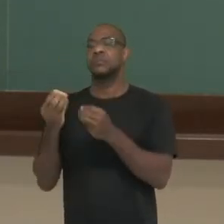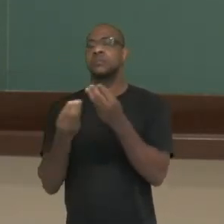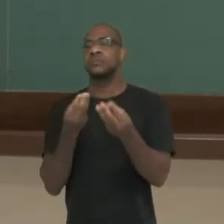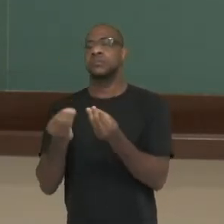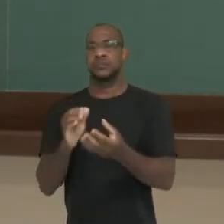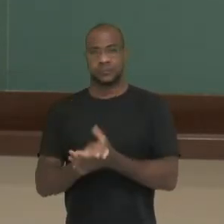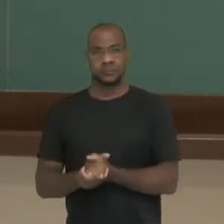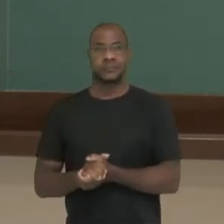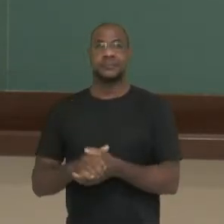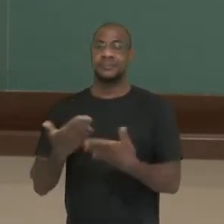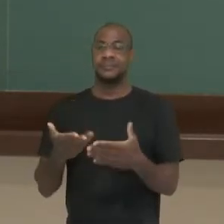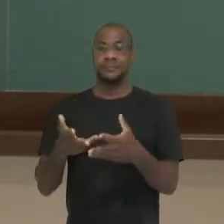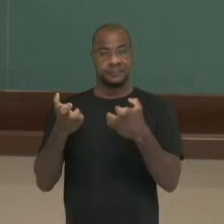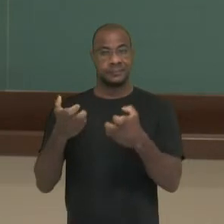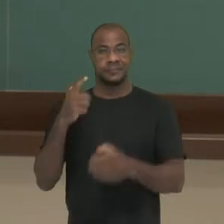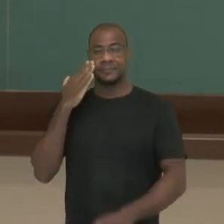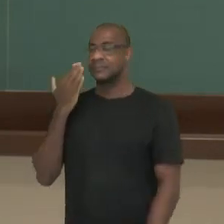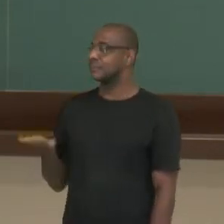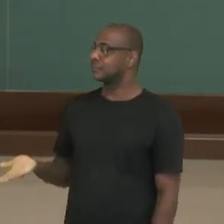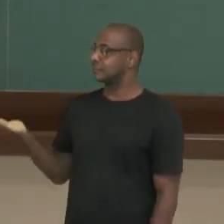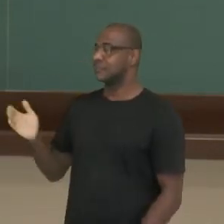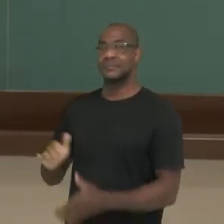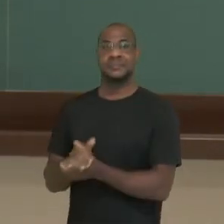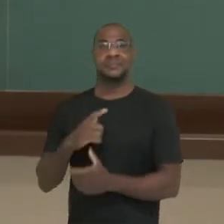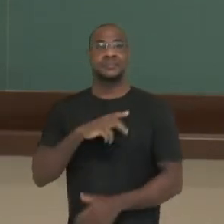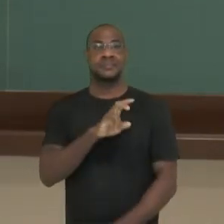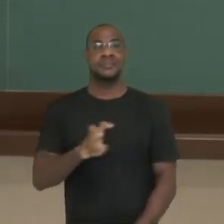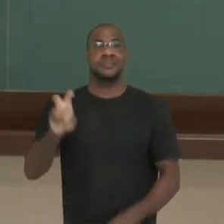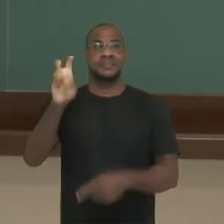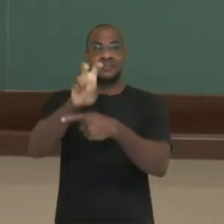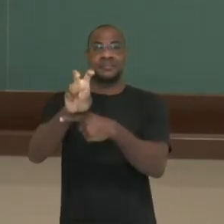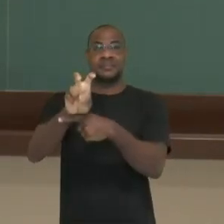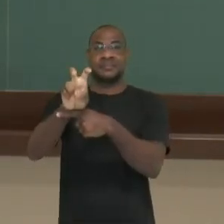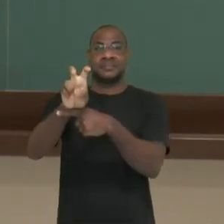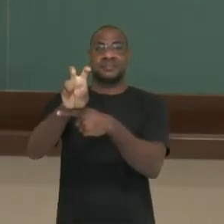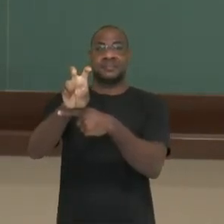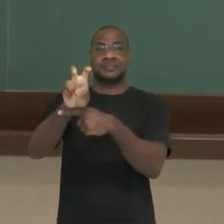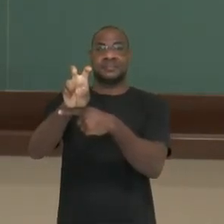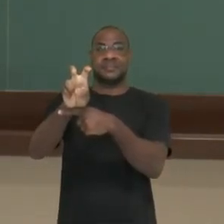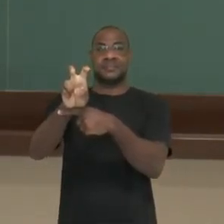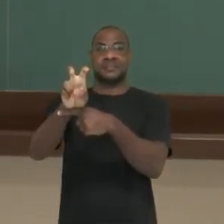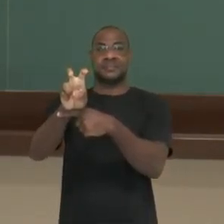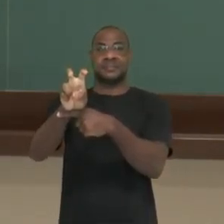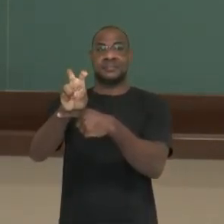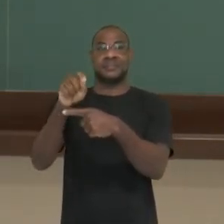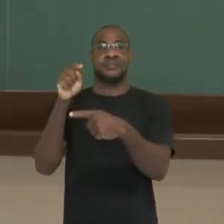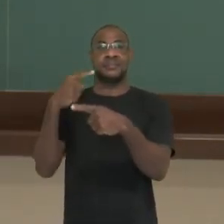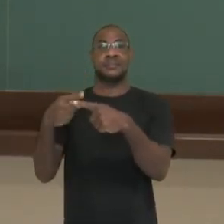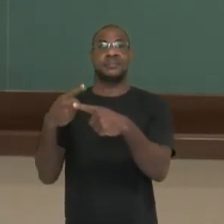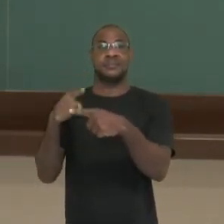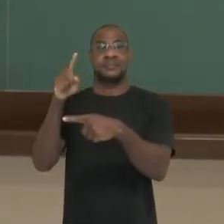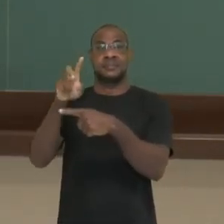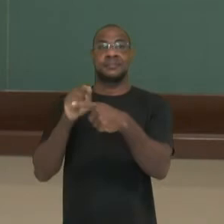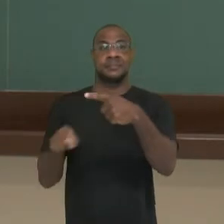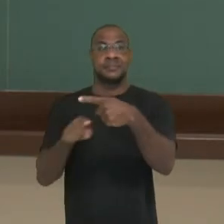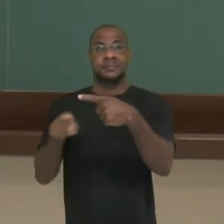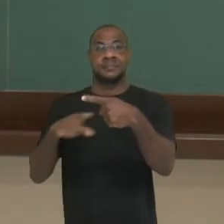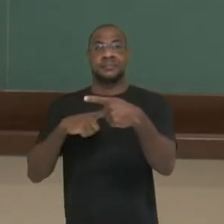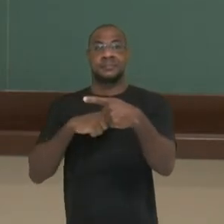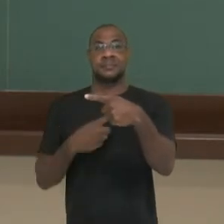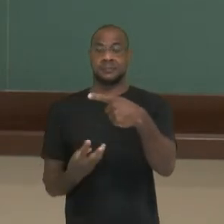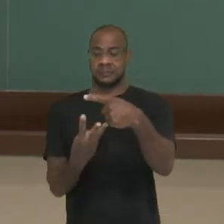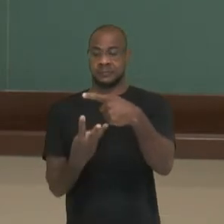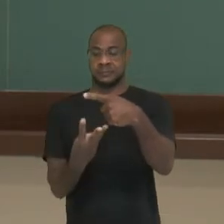a isso. Então, observe que eu vou com o 5 até o fatorial 3, porque no denominador eu também tenho o